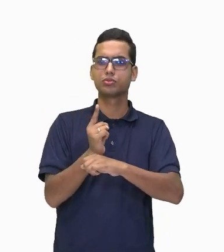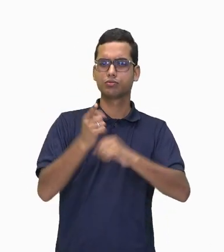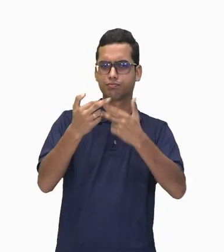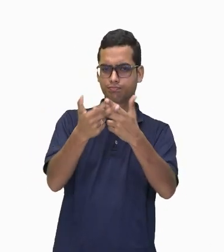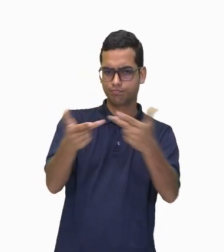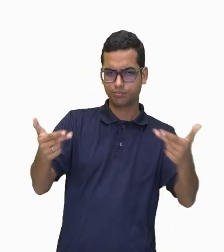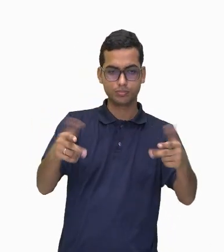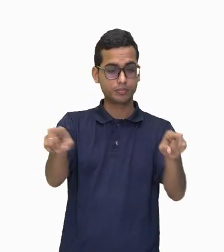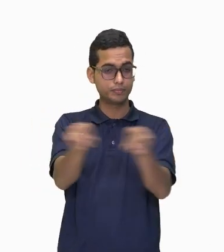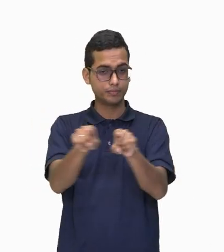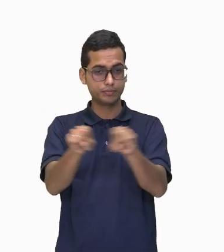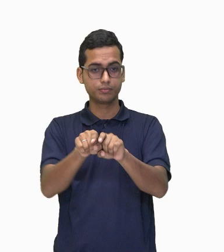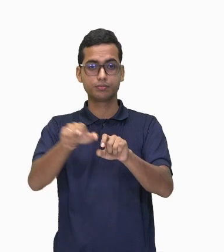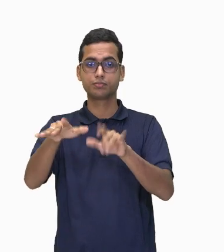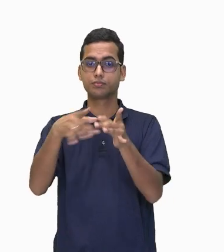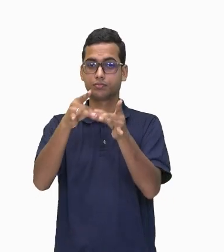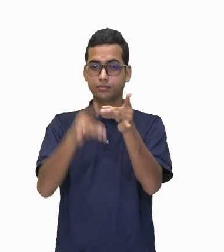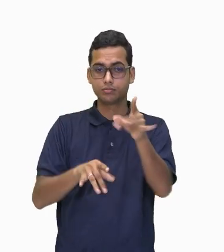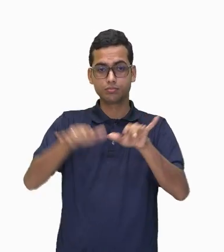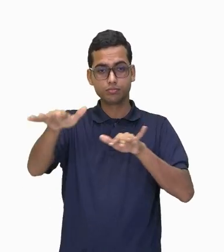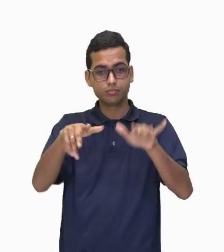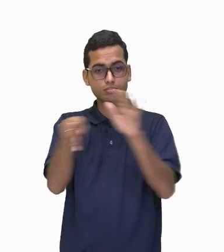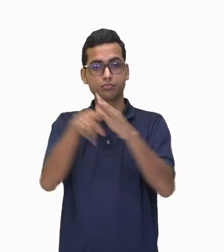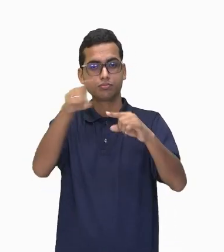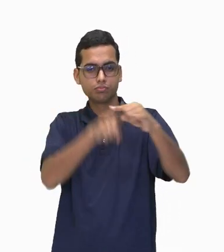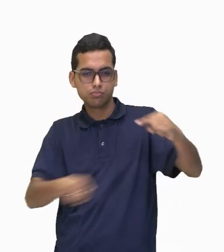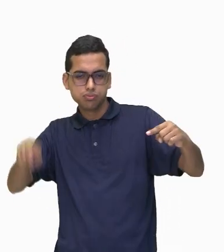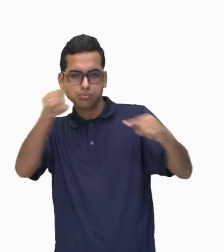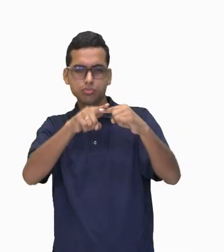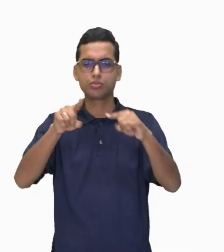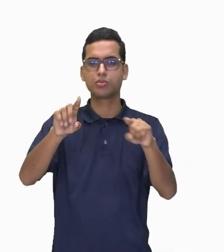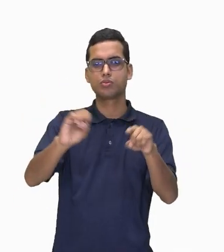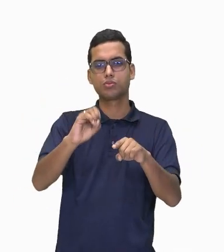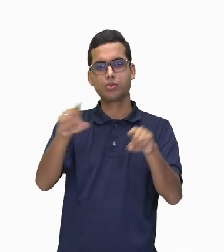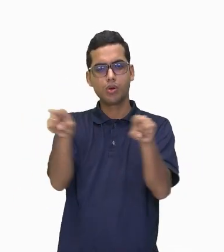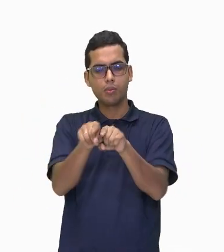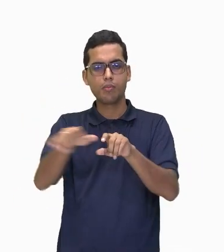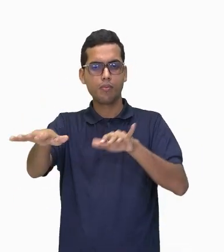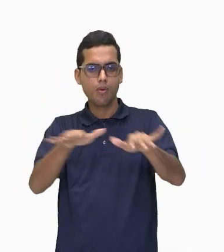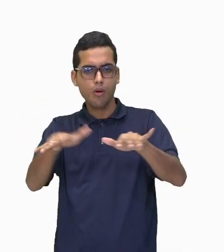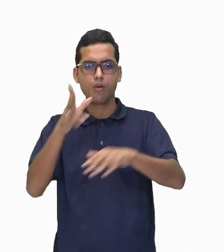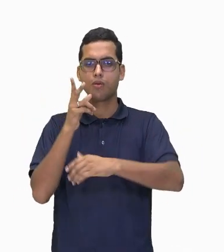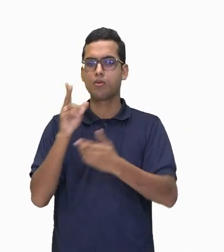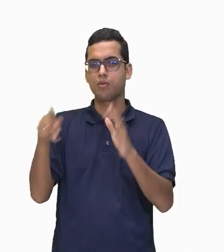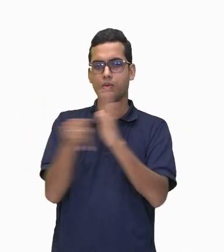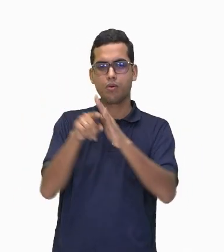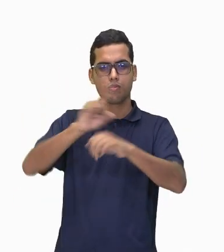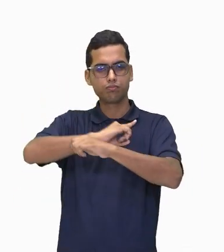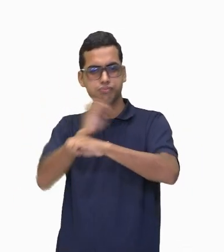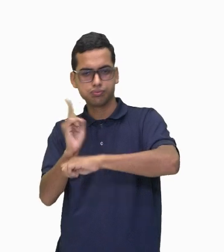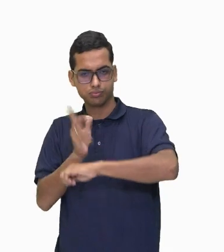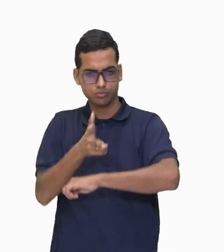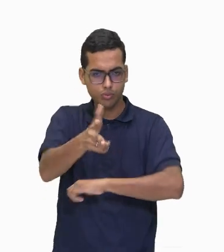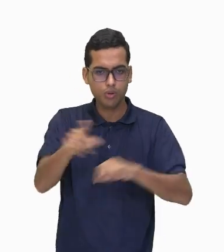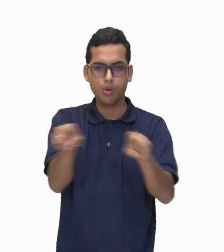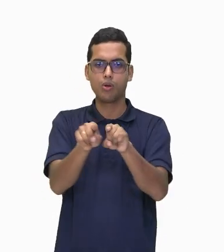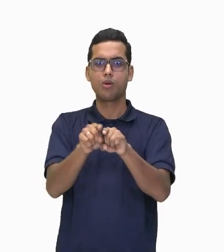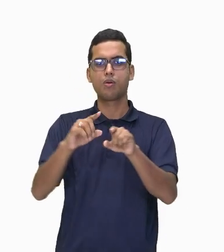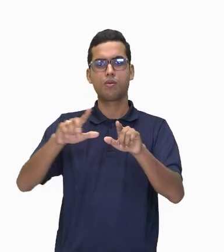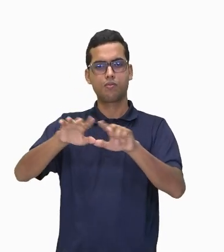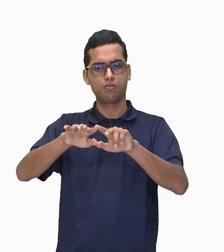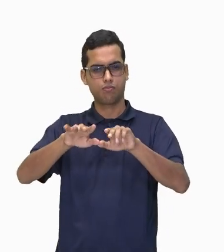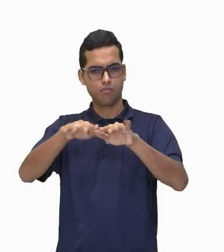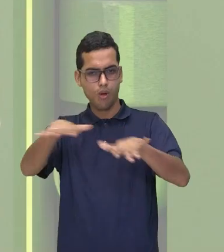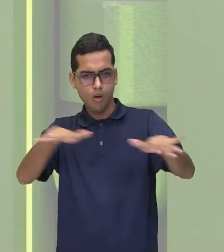Detalhamento, movimento circular e uniforme e uniformemente variado, conceitos e